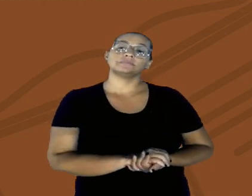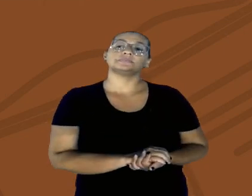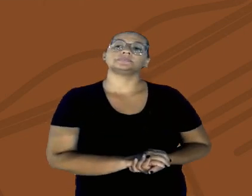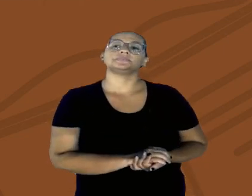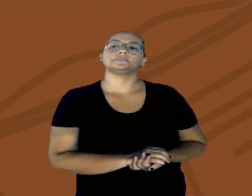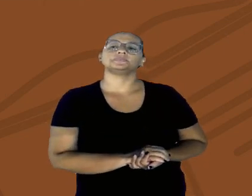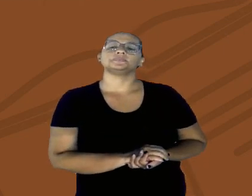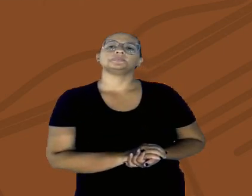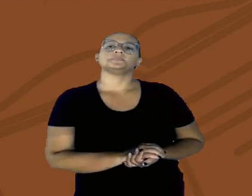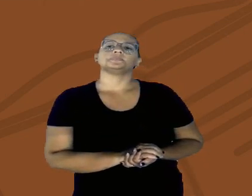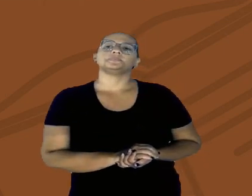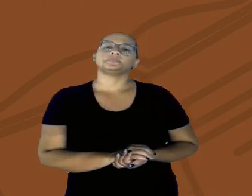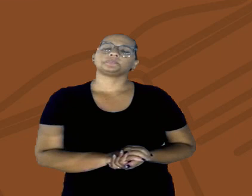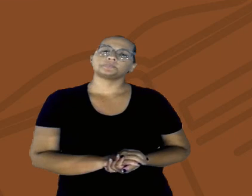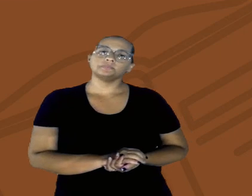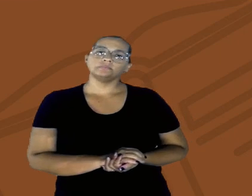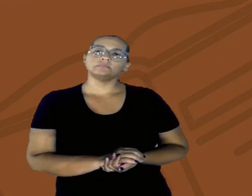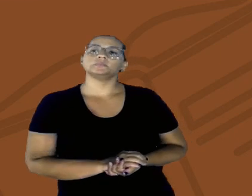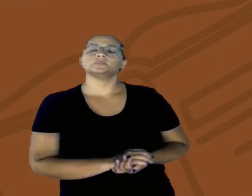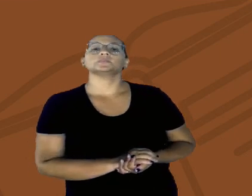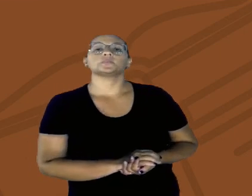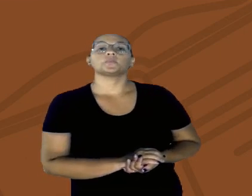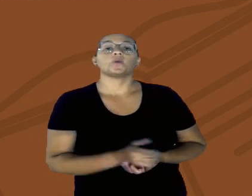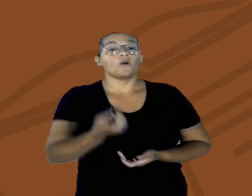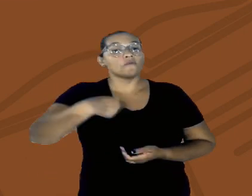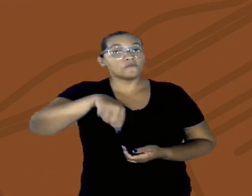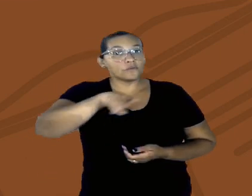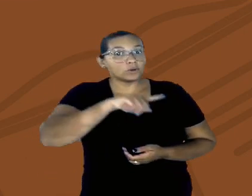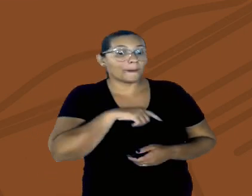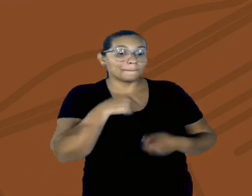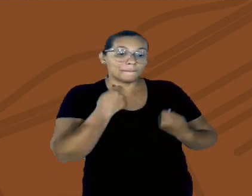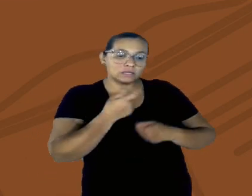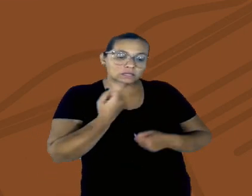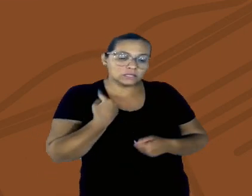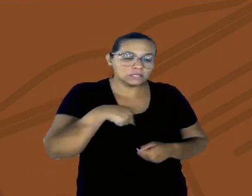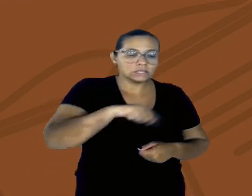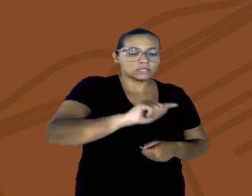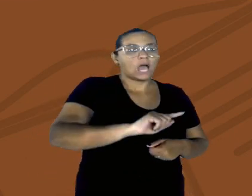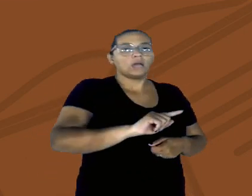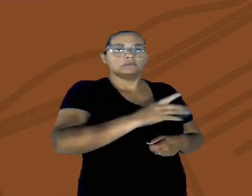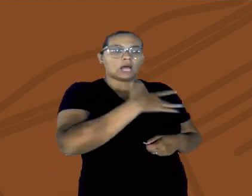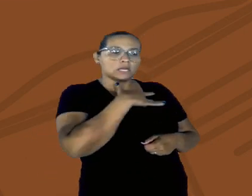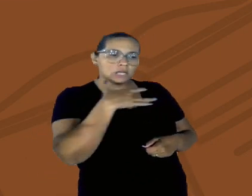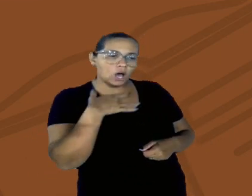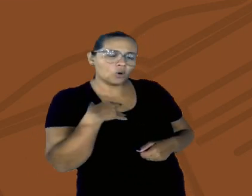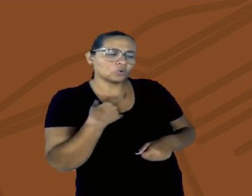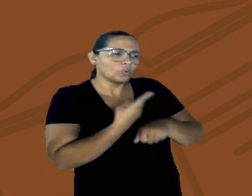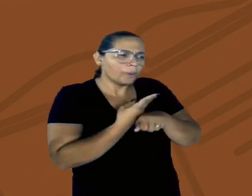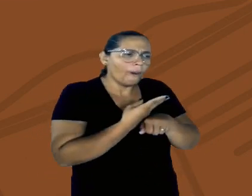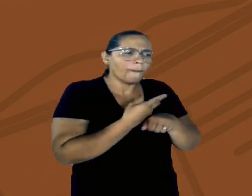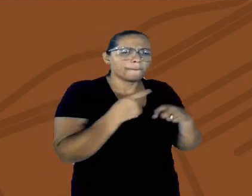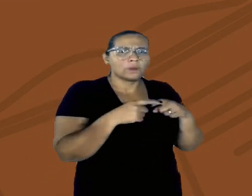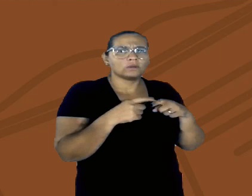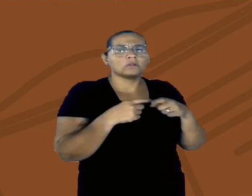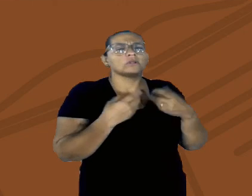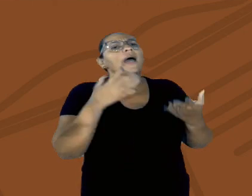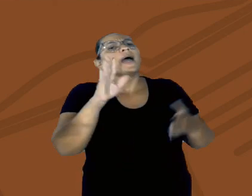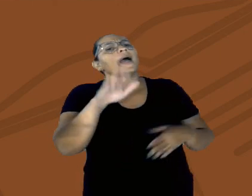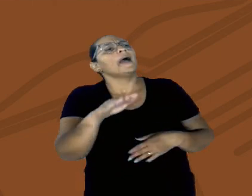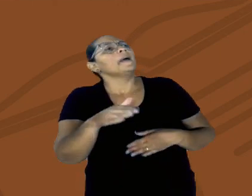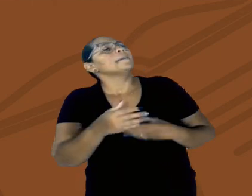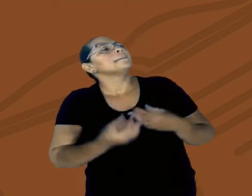Diagnóstico, como eu falei, procurar o serviço aí de saúde para ser feito de forma assertiva. Professor, prevenção, como prevenir?